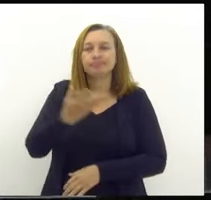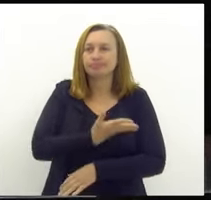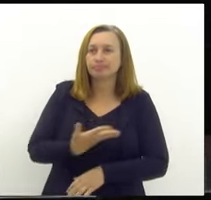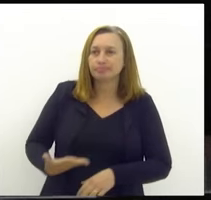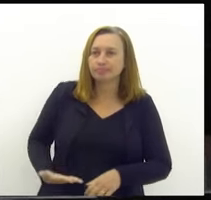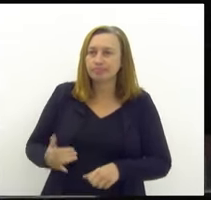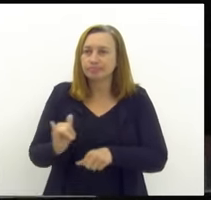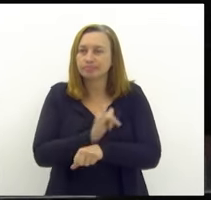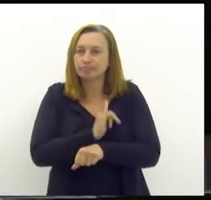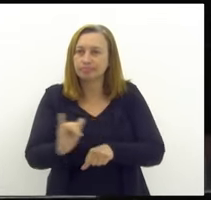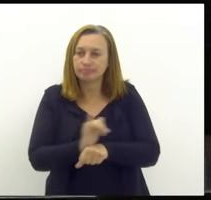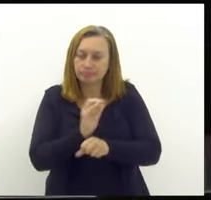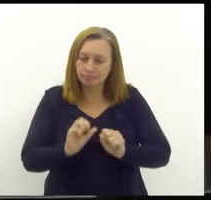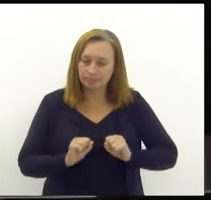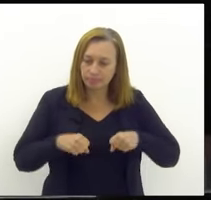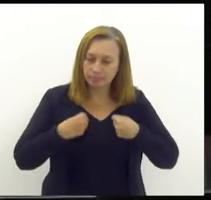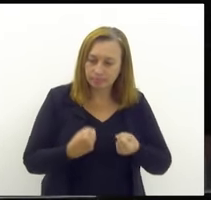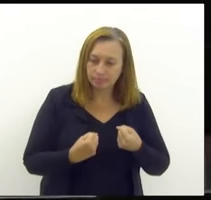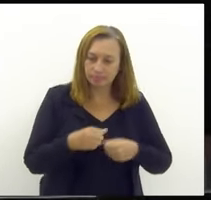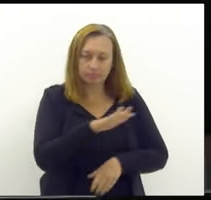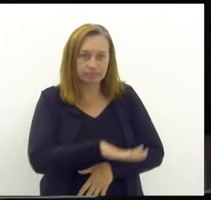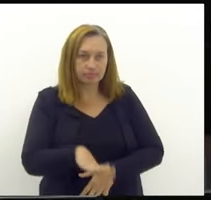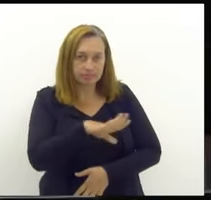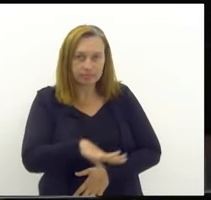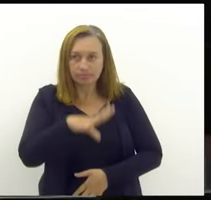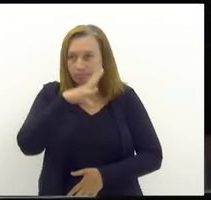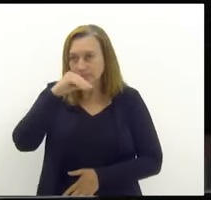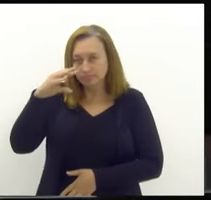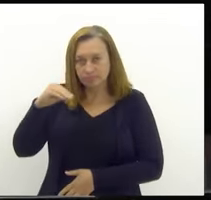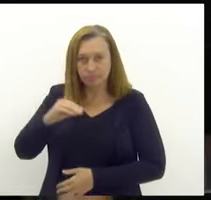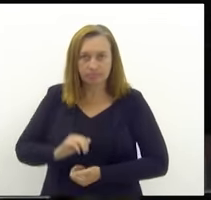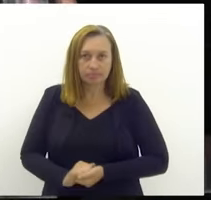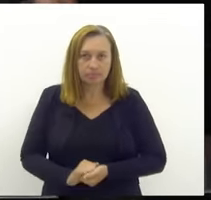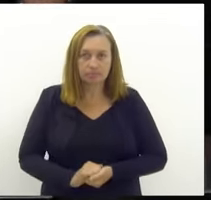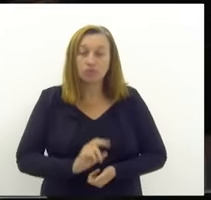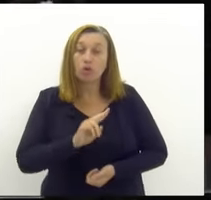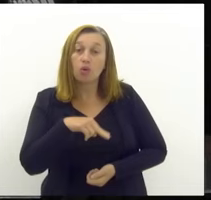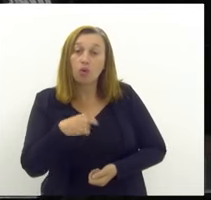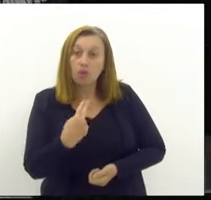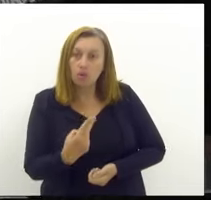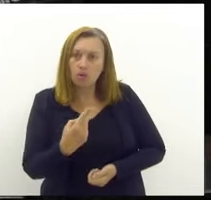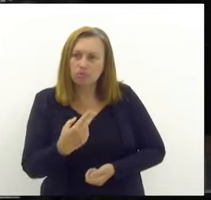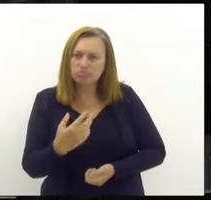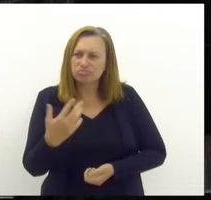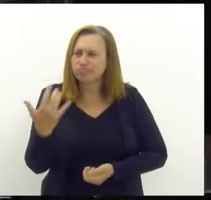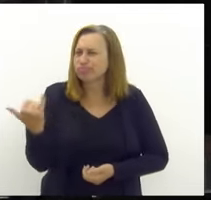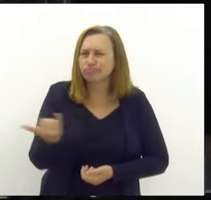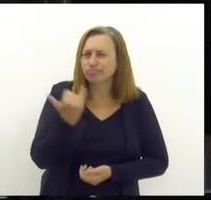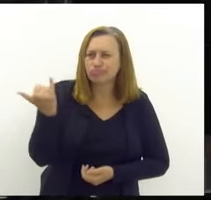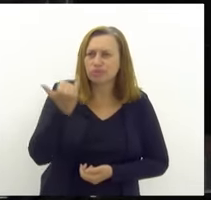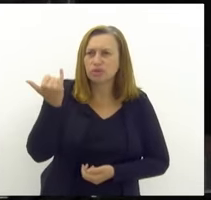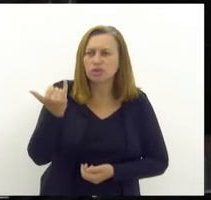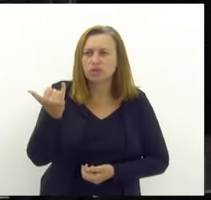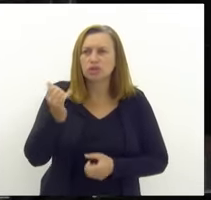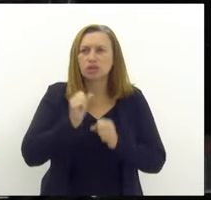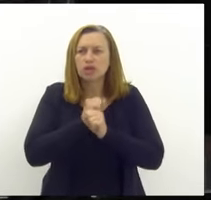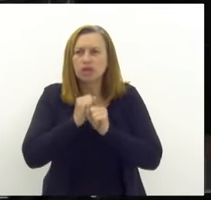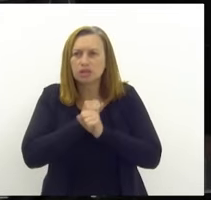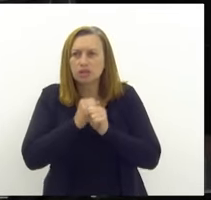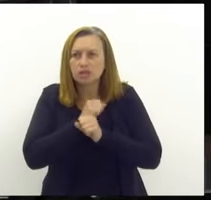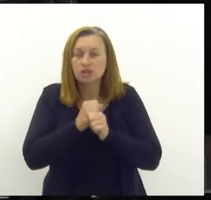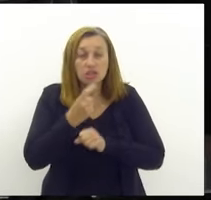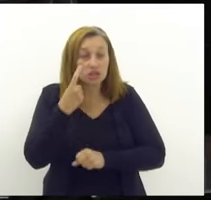para defender as crianças e os adolescentes ou não é importante todo mundo ver todos os anos as